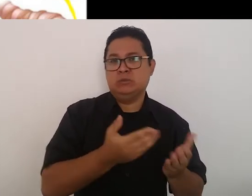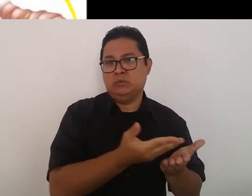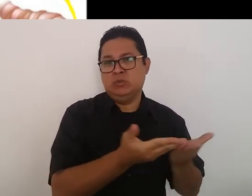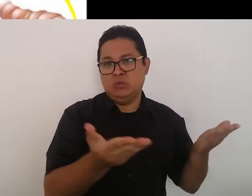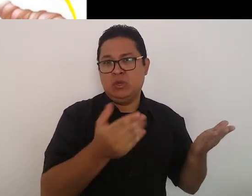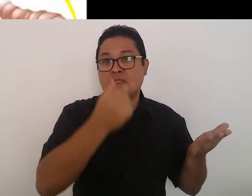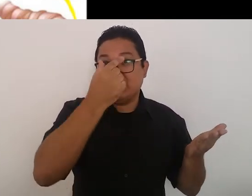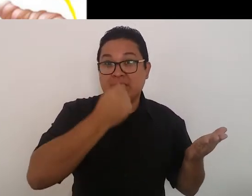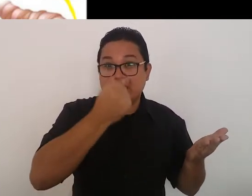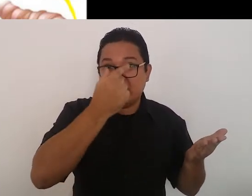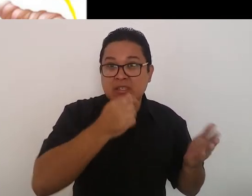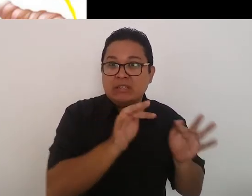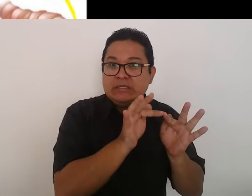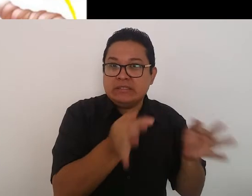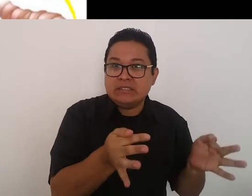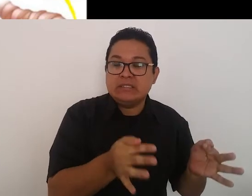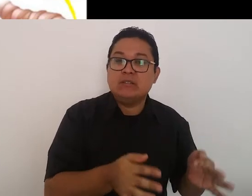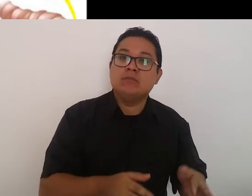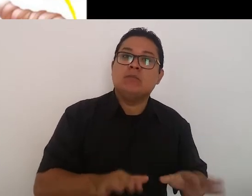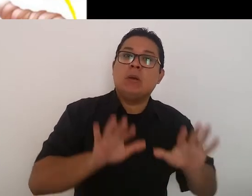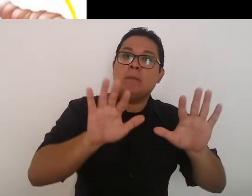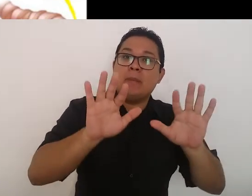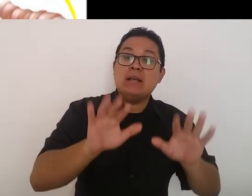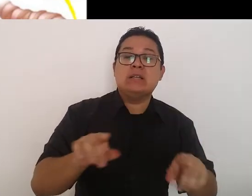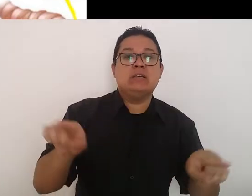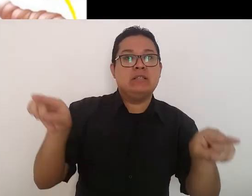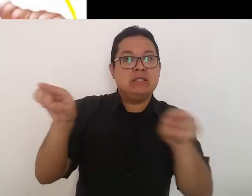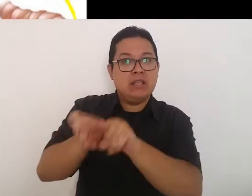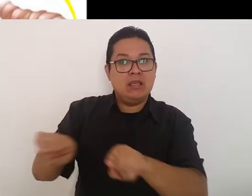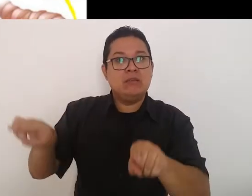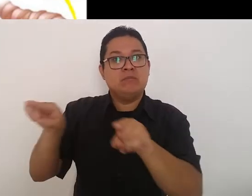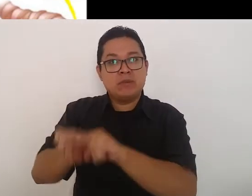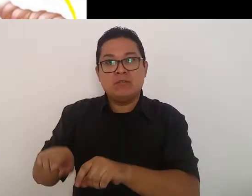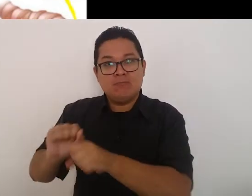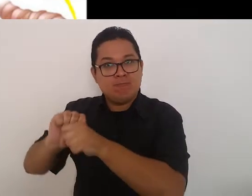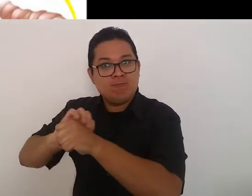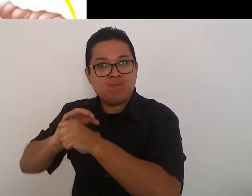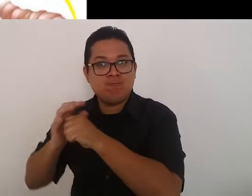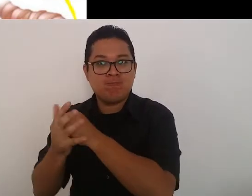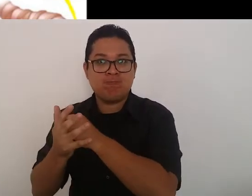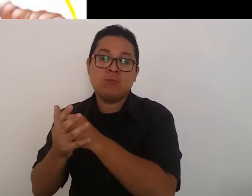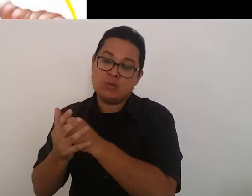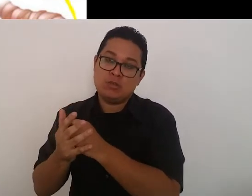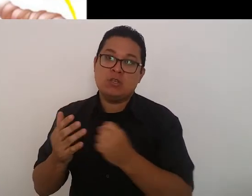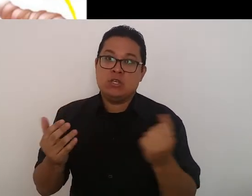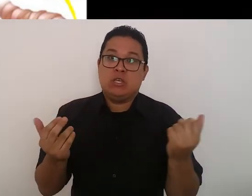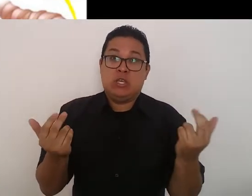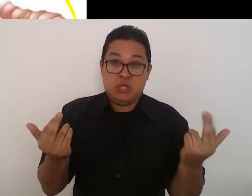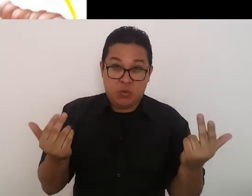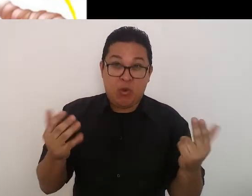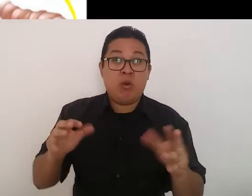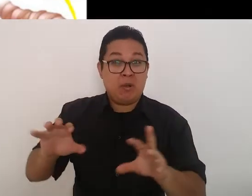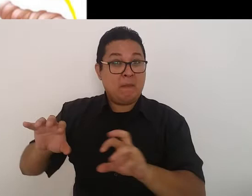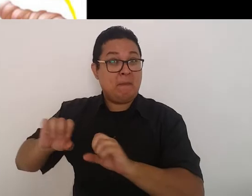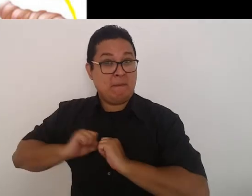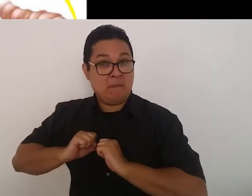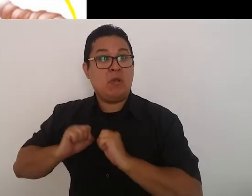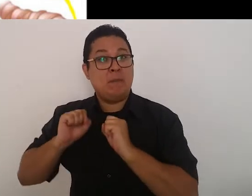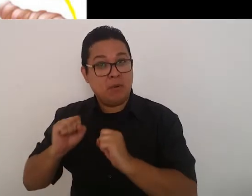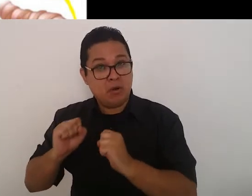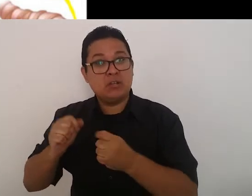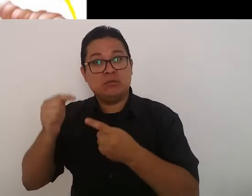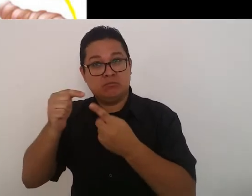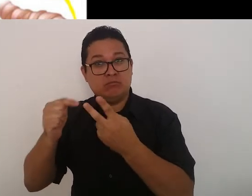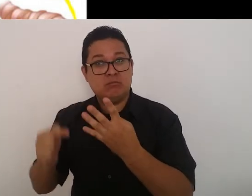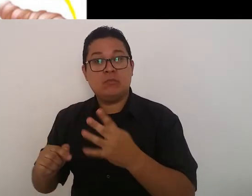pulmonares. Isso é comum, tanto para a gripe comum quanto para o Covid. O que o Covid veio mostrando é